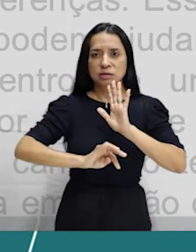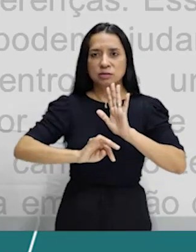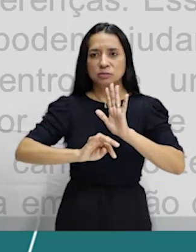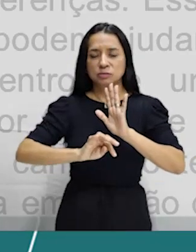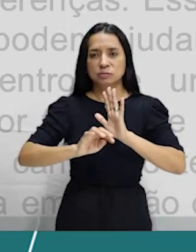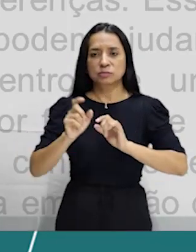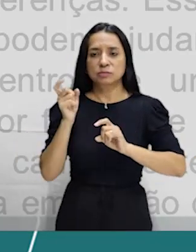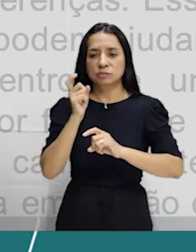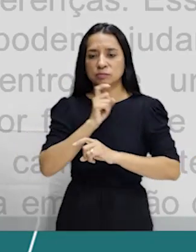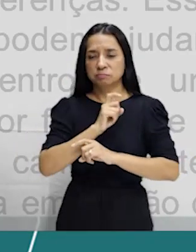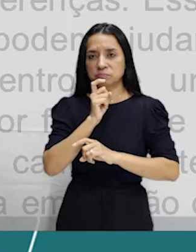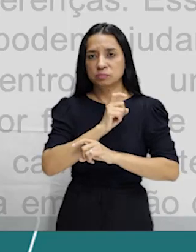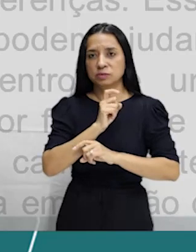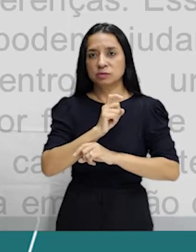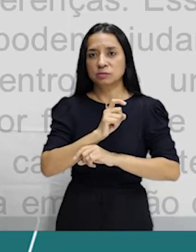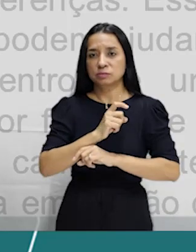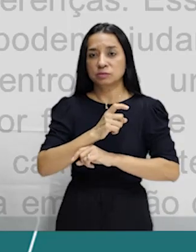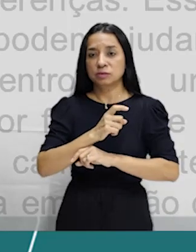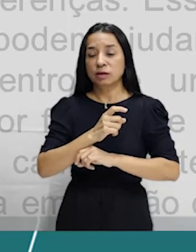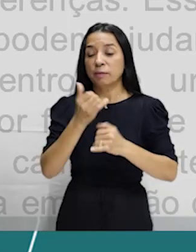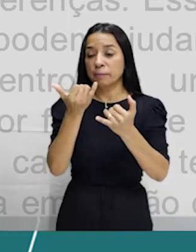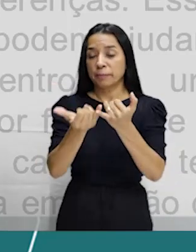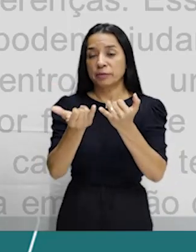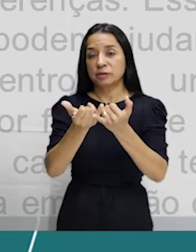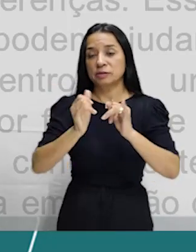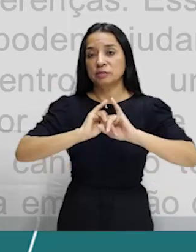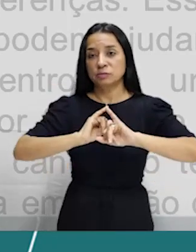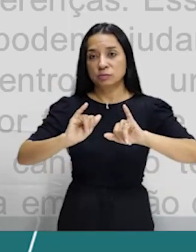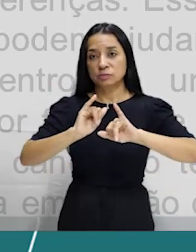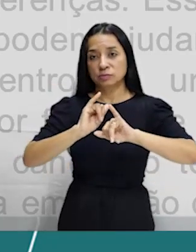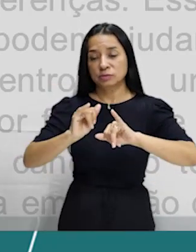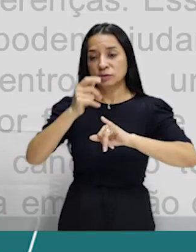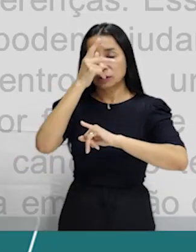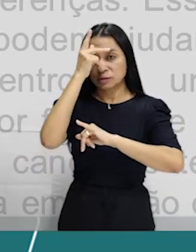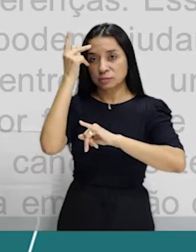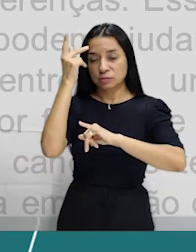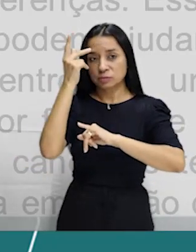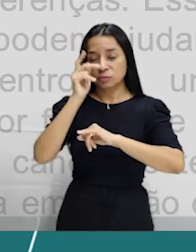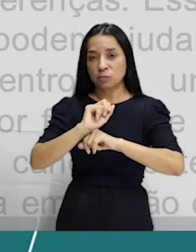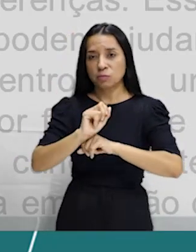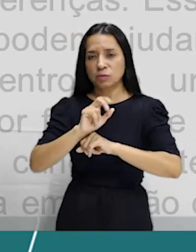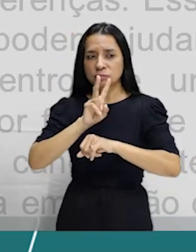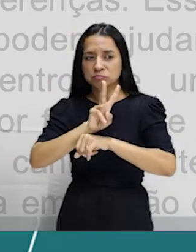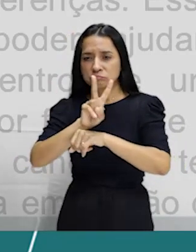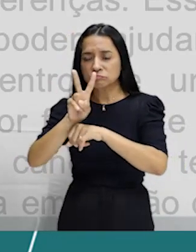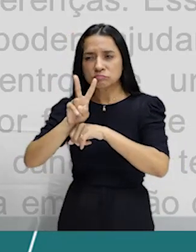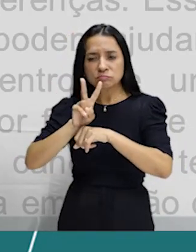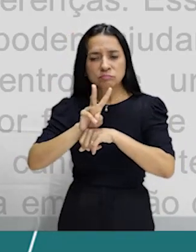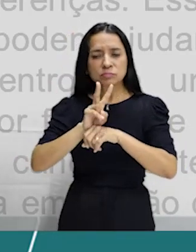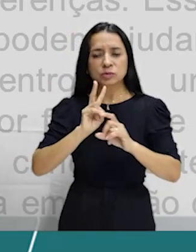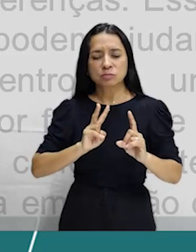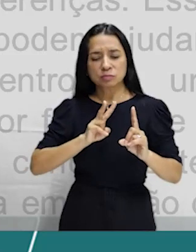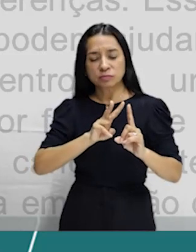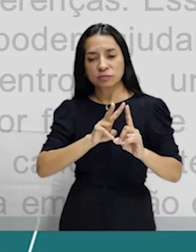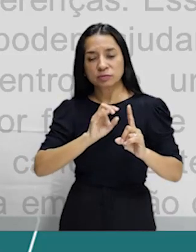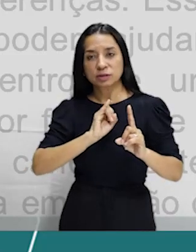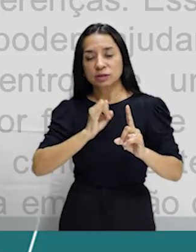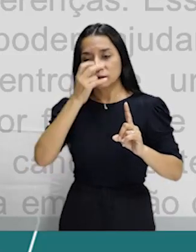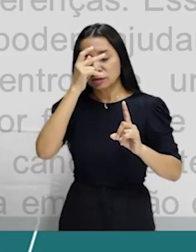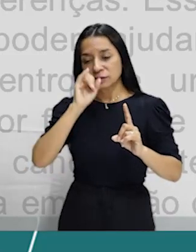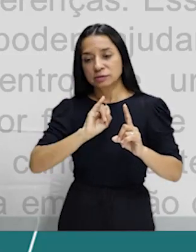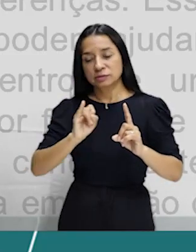passam por notícias, os recrutadores avaliam se o candidato tem raciocínio